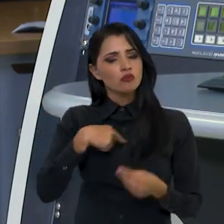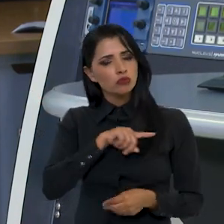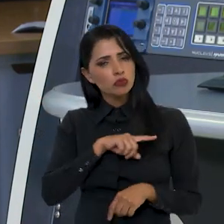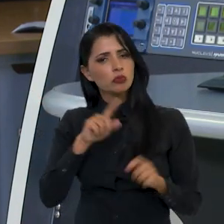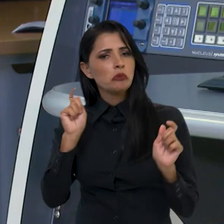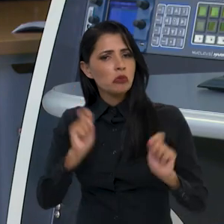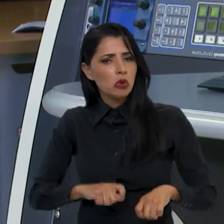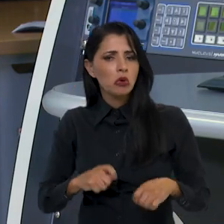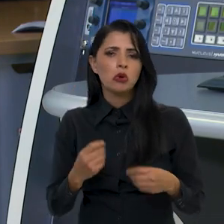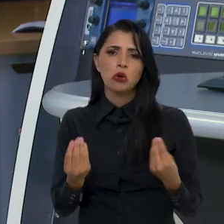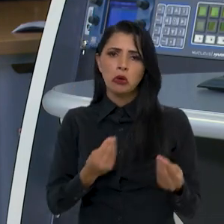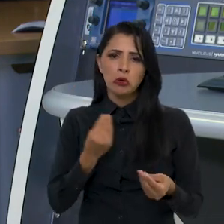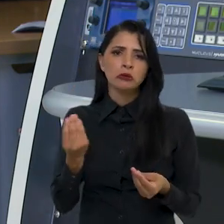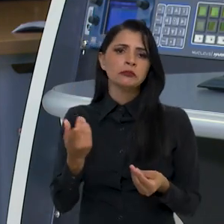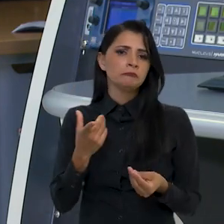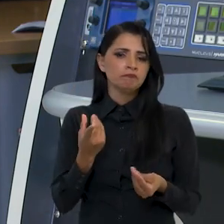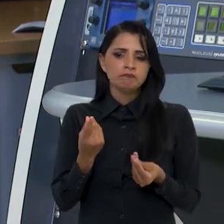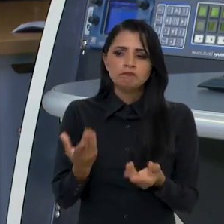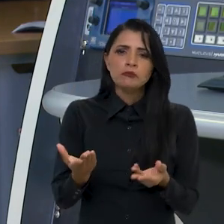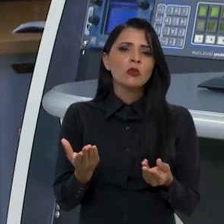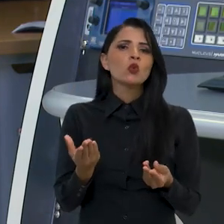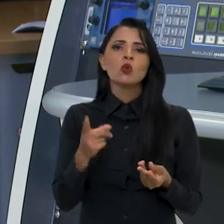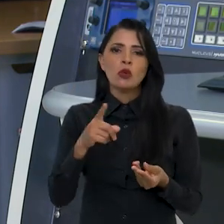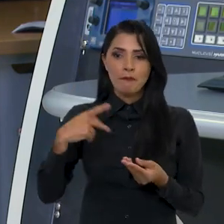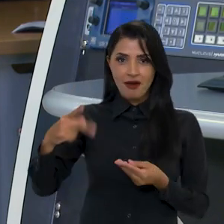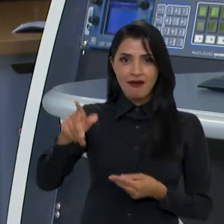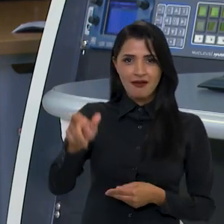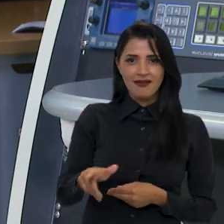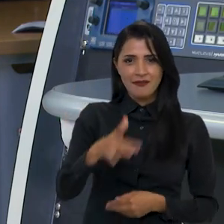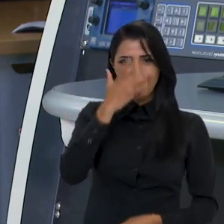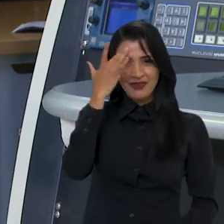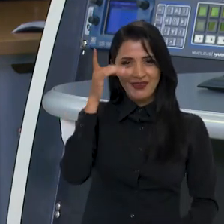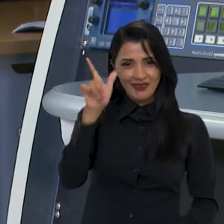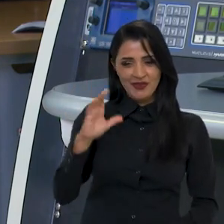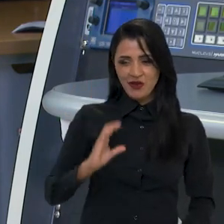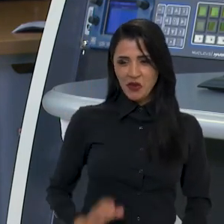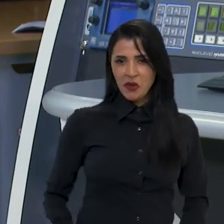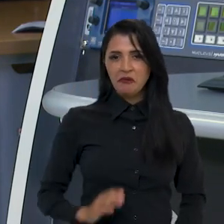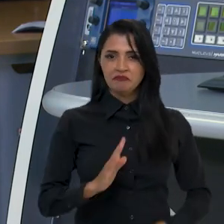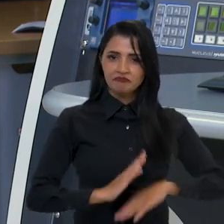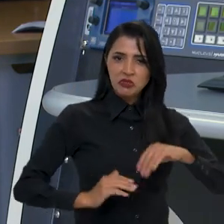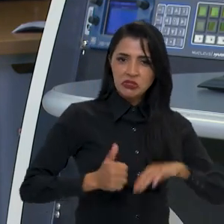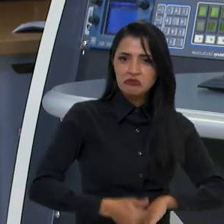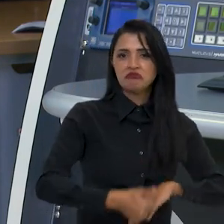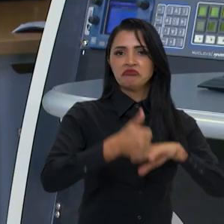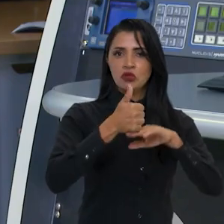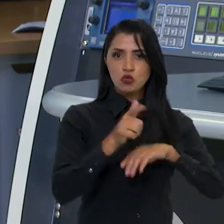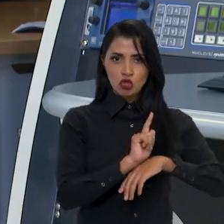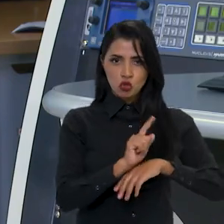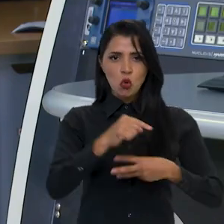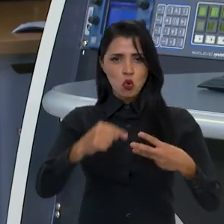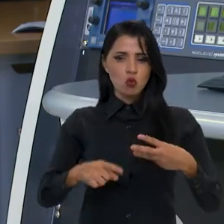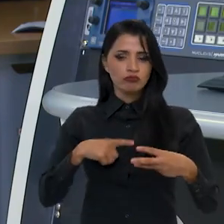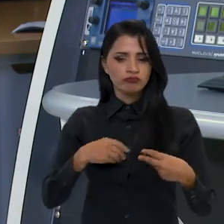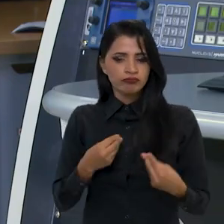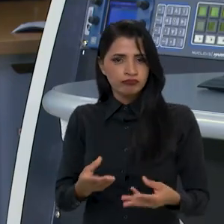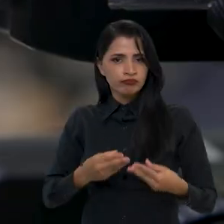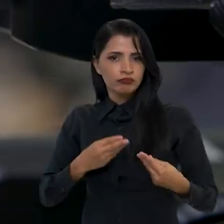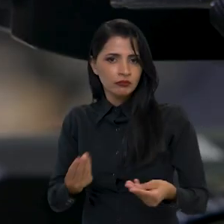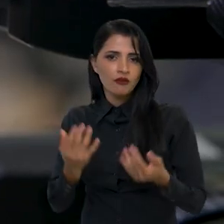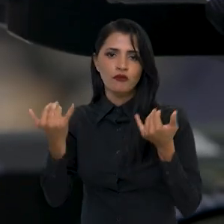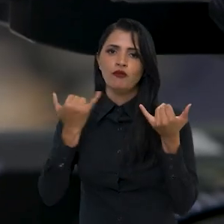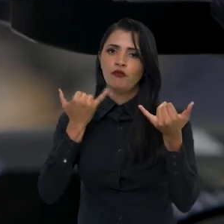tal forma que a gente possa disponibilizar para o cidadão, para os profissionais, para os gestores,